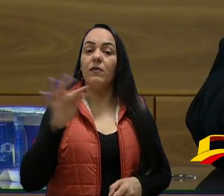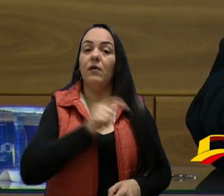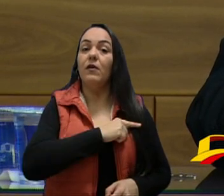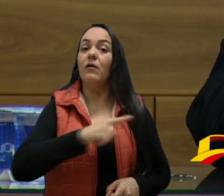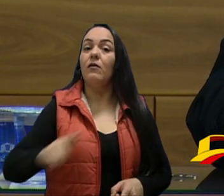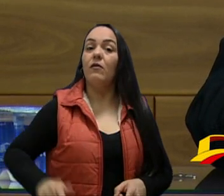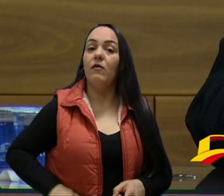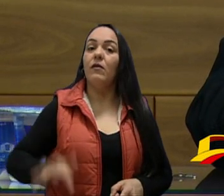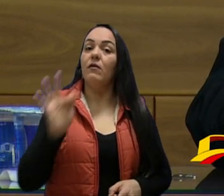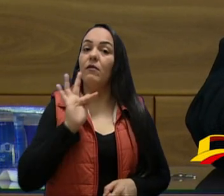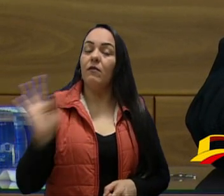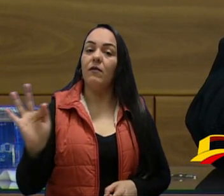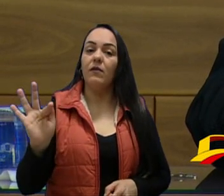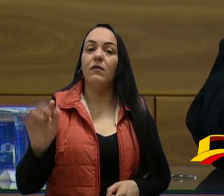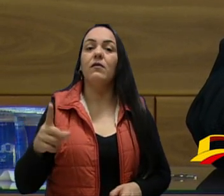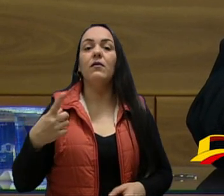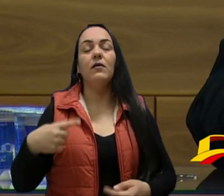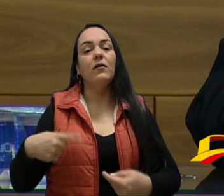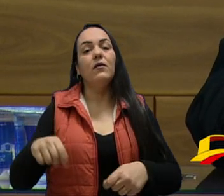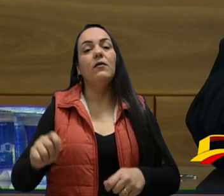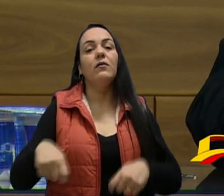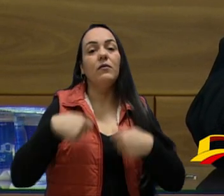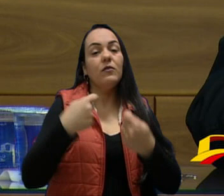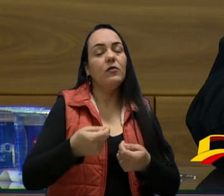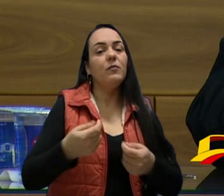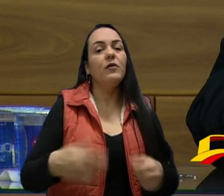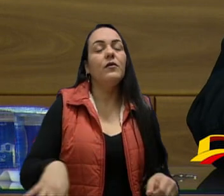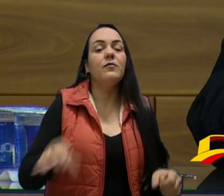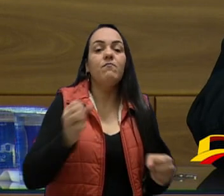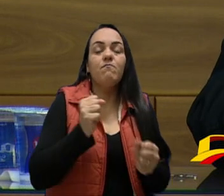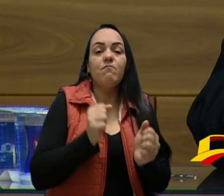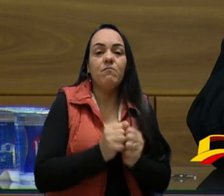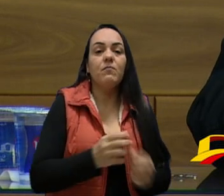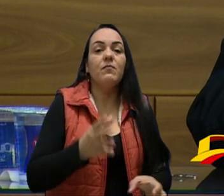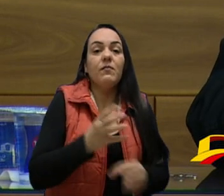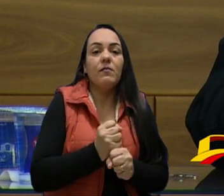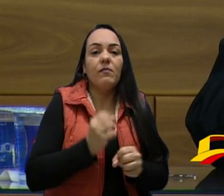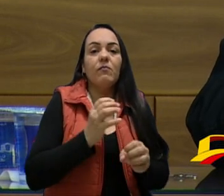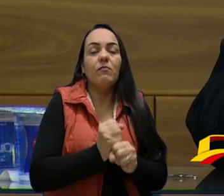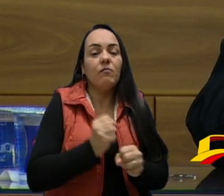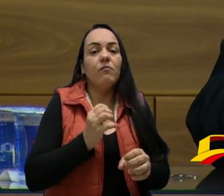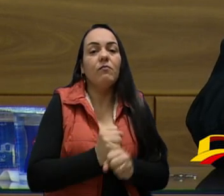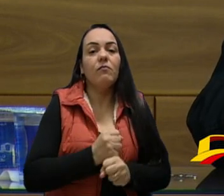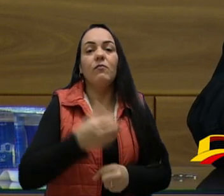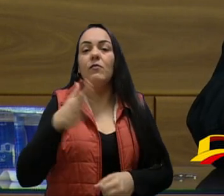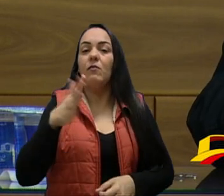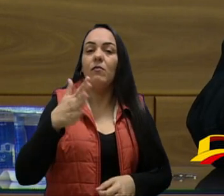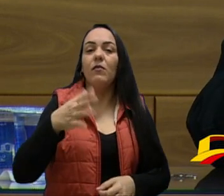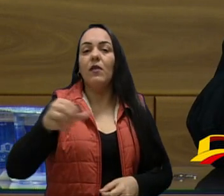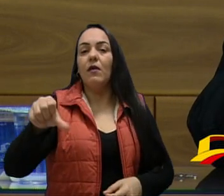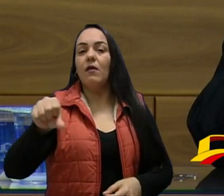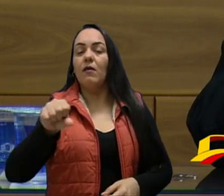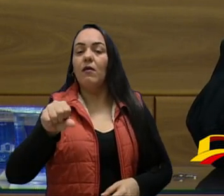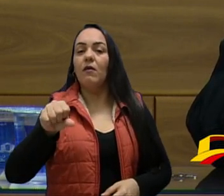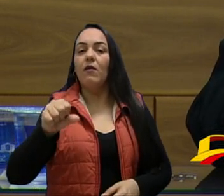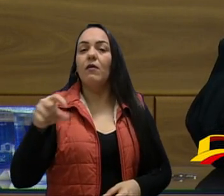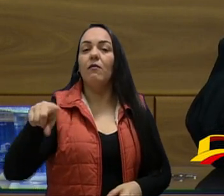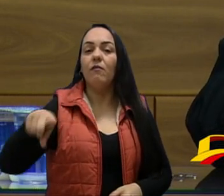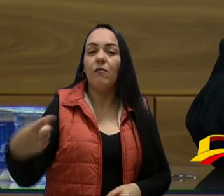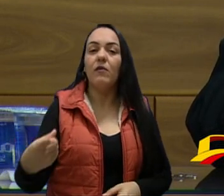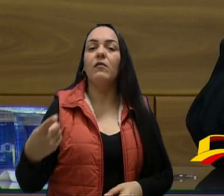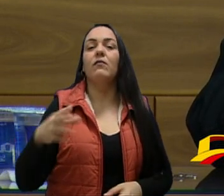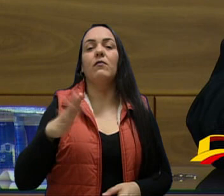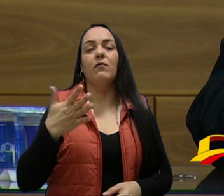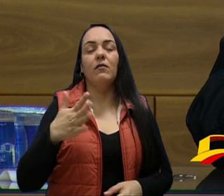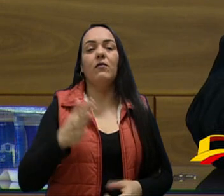e posteriormente a isso nós recebemos mais um incremento de um teto mack gira em torno de nove milhões e mais alguma